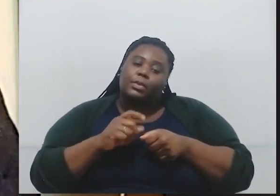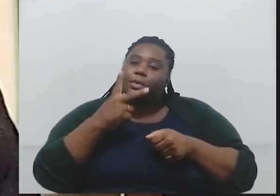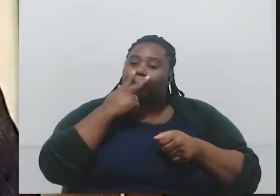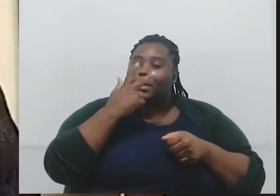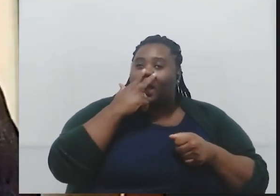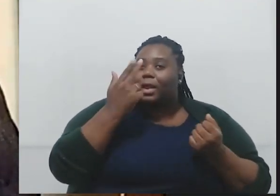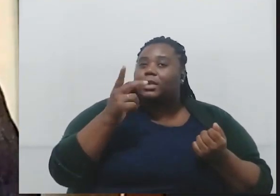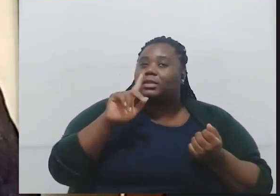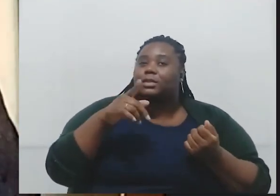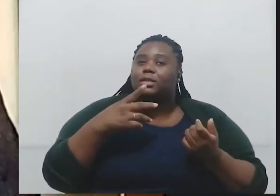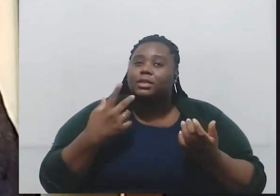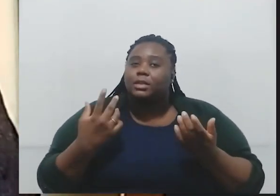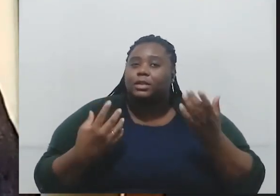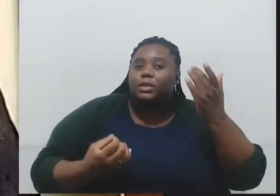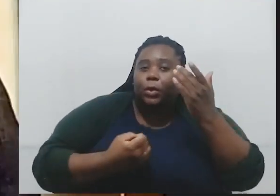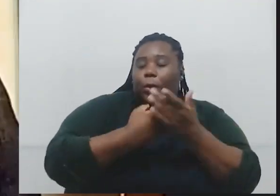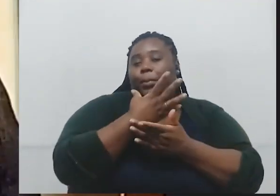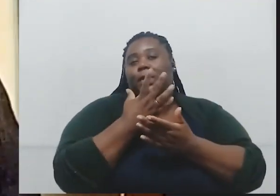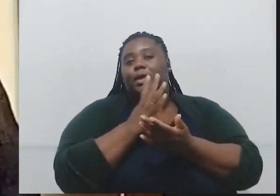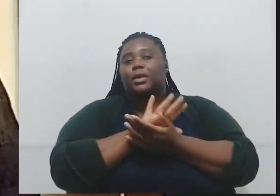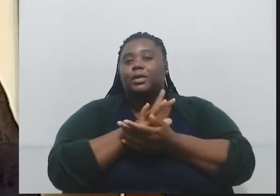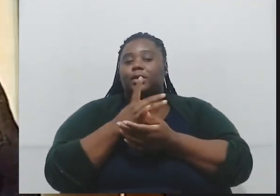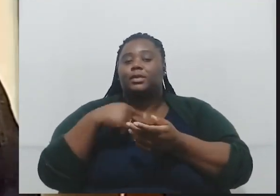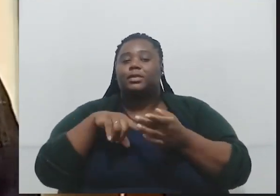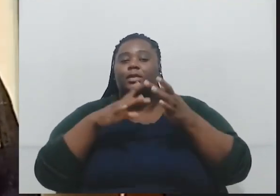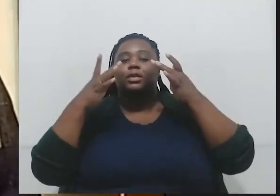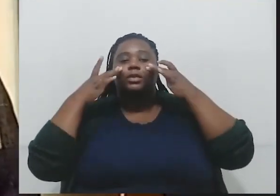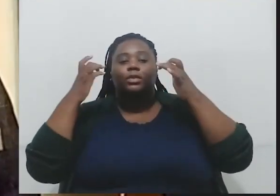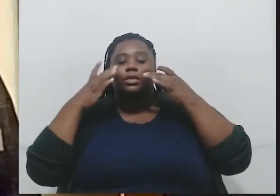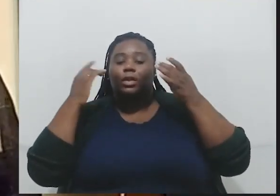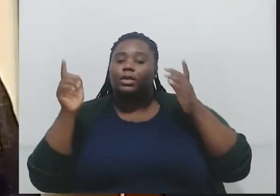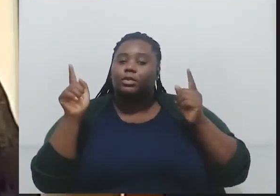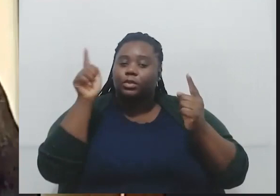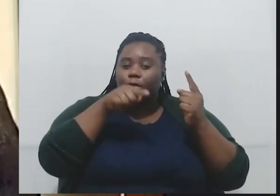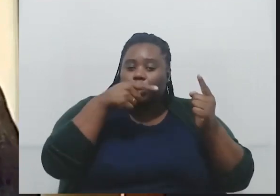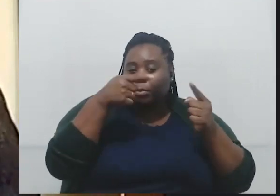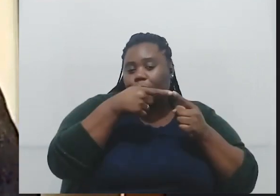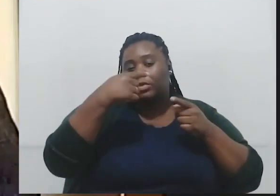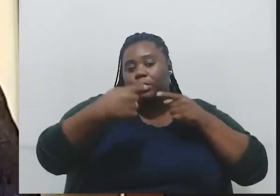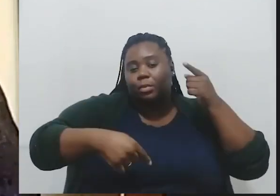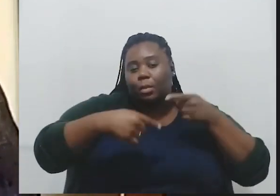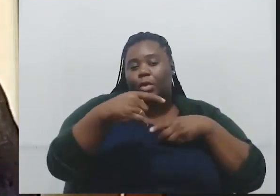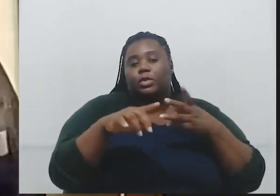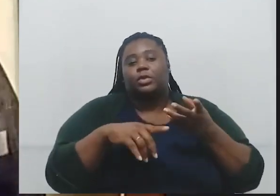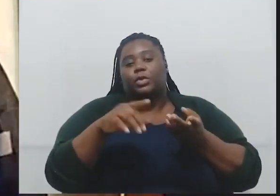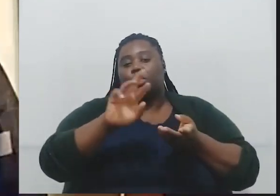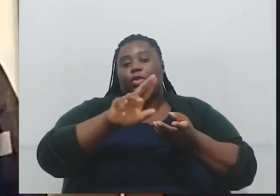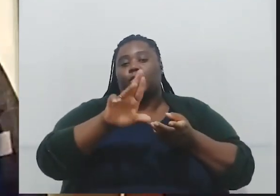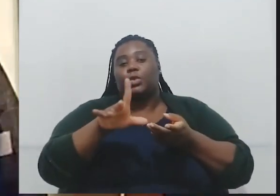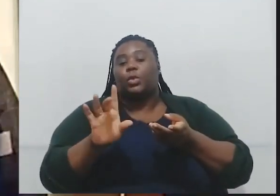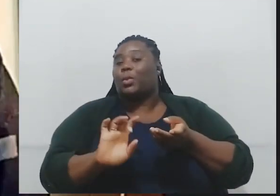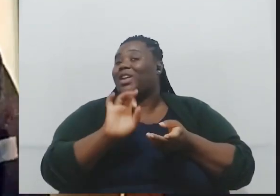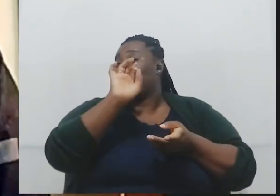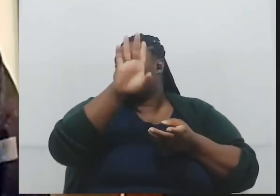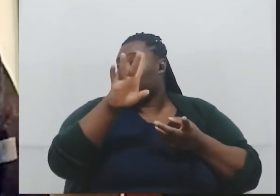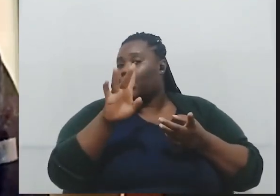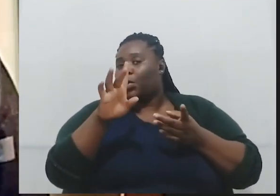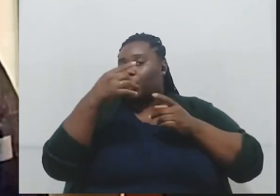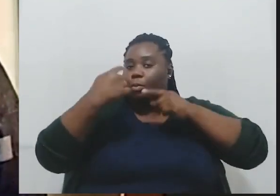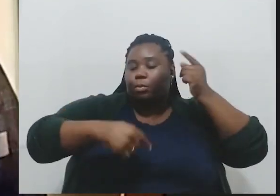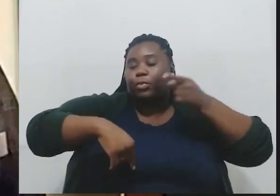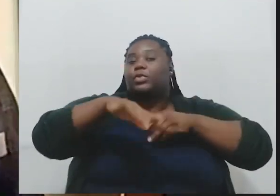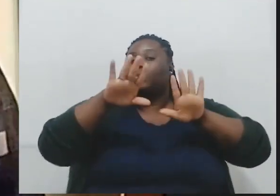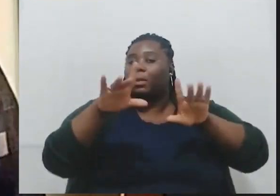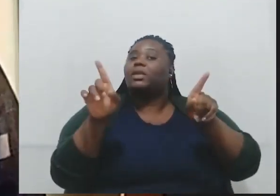num lugar objetivamente político, não necessariamente panfletário, mas objetivamente político, sim. Não existe política que não